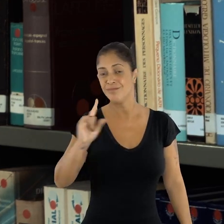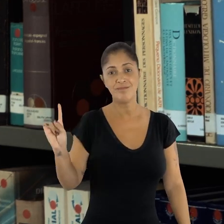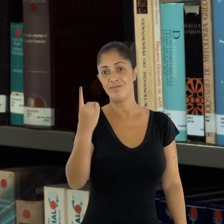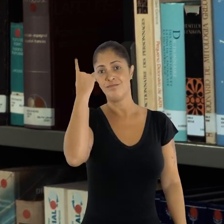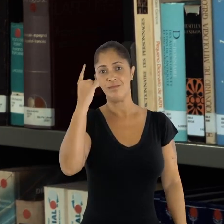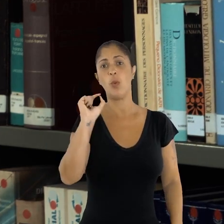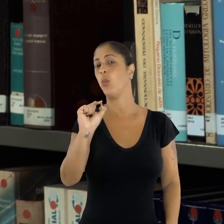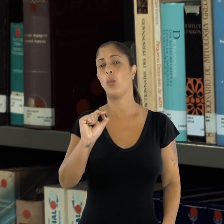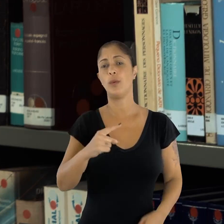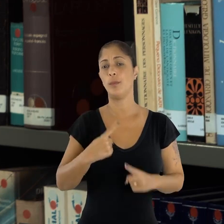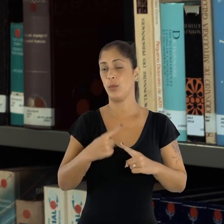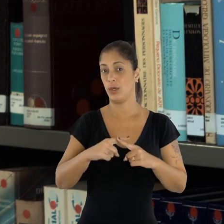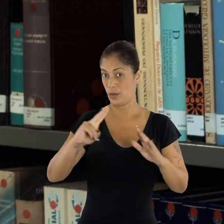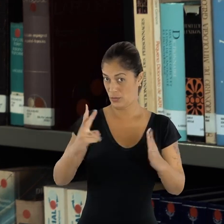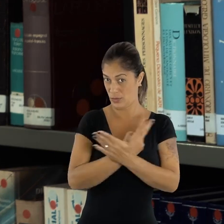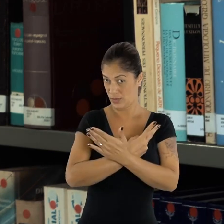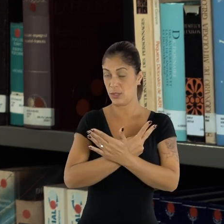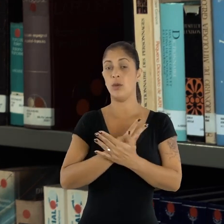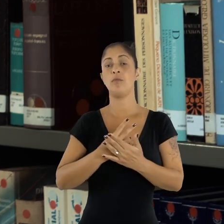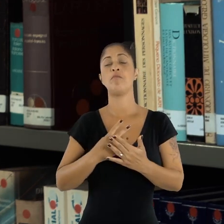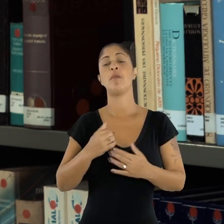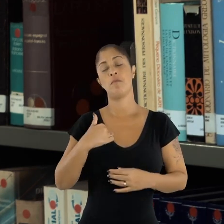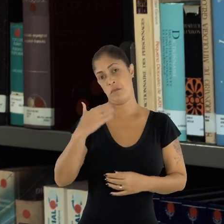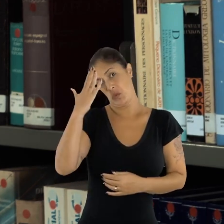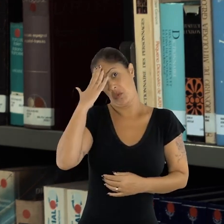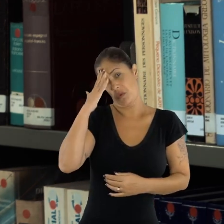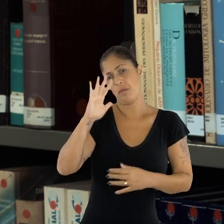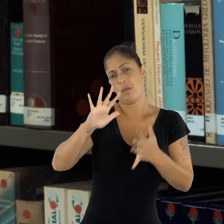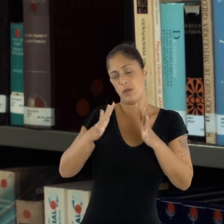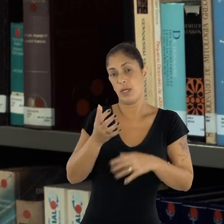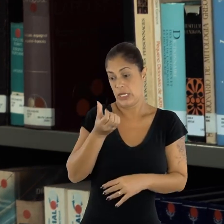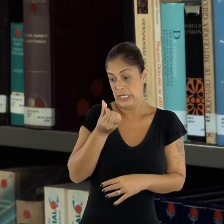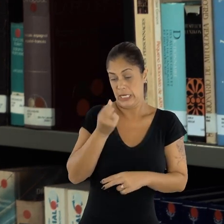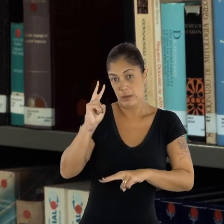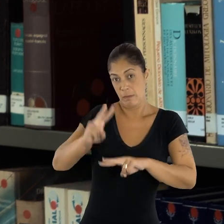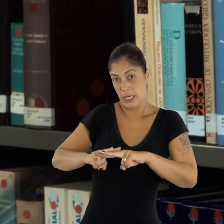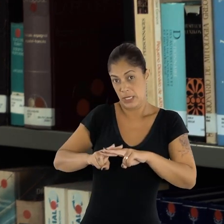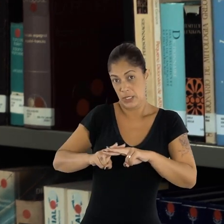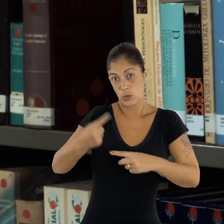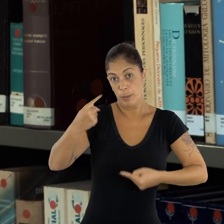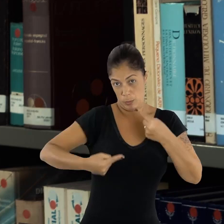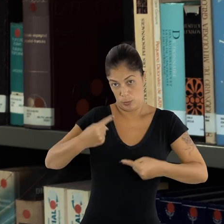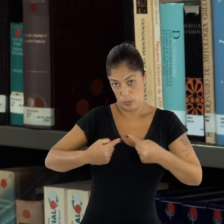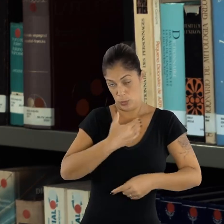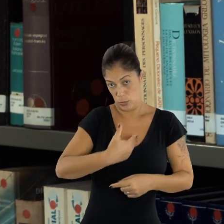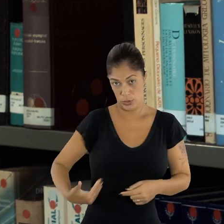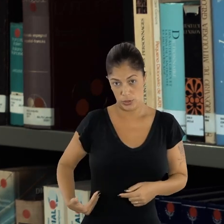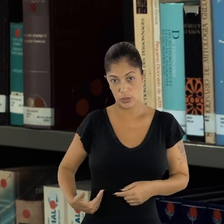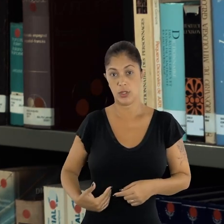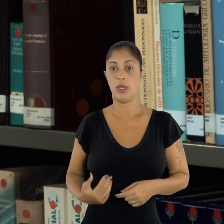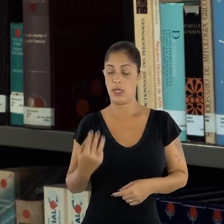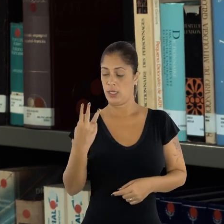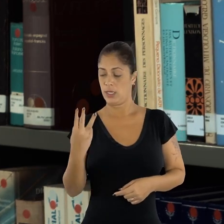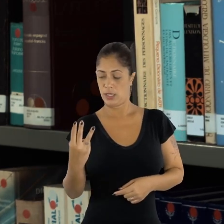inédita, porque isso aconteceu apenas, que eu saiba, com 6 presos políticos, 3